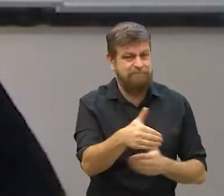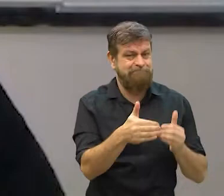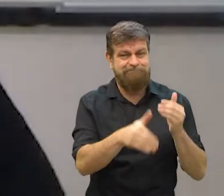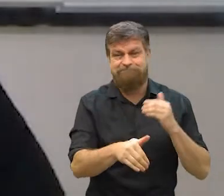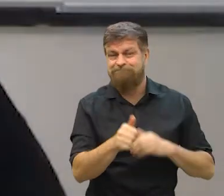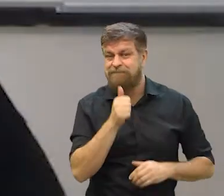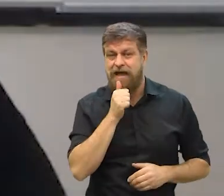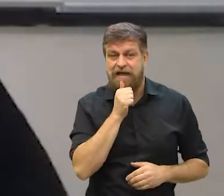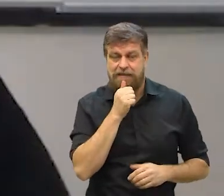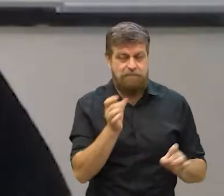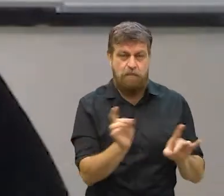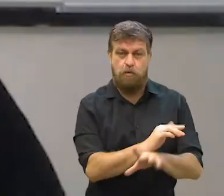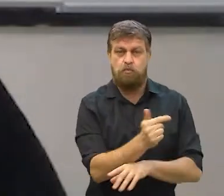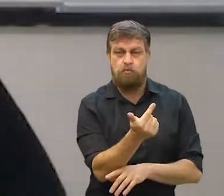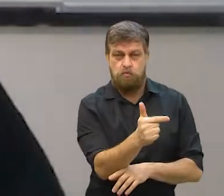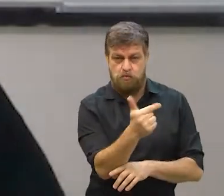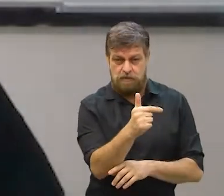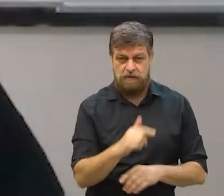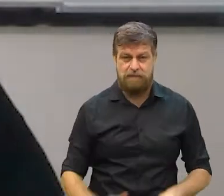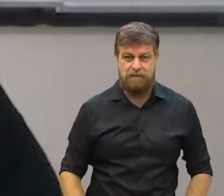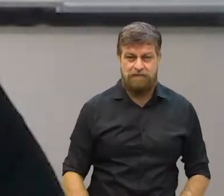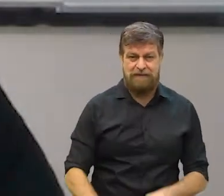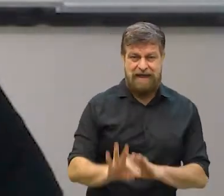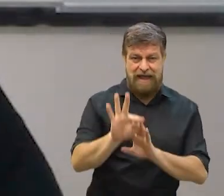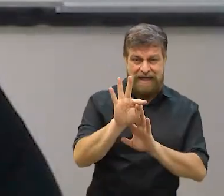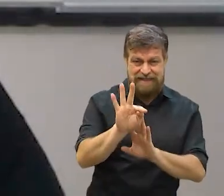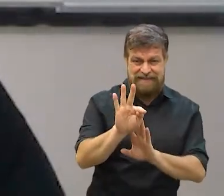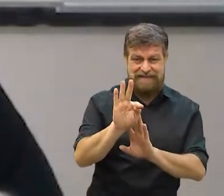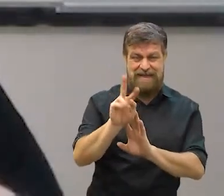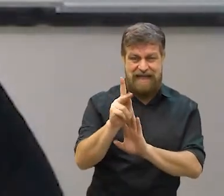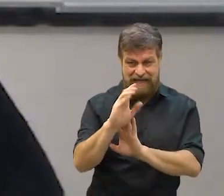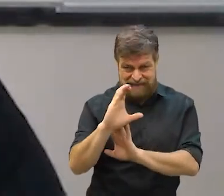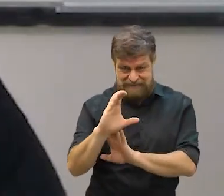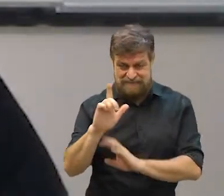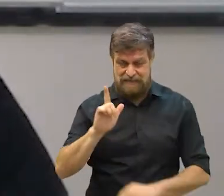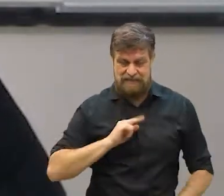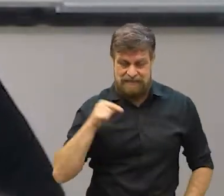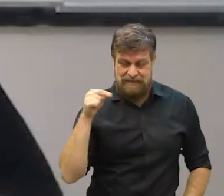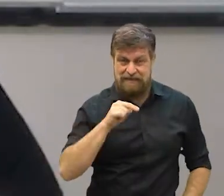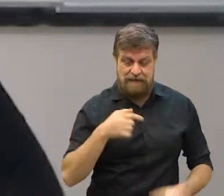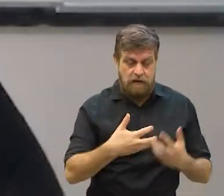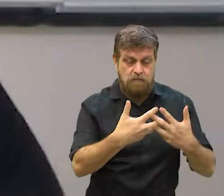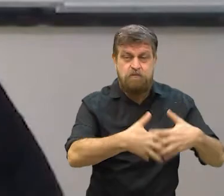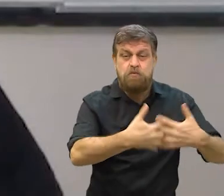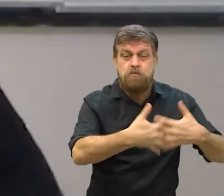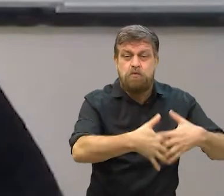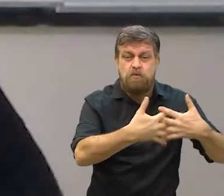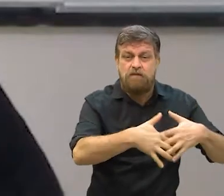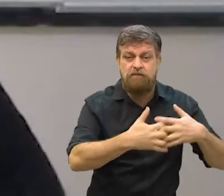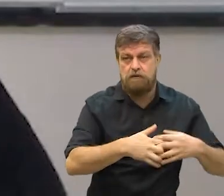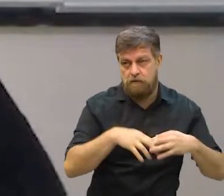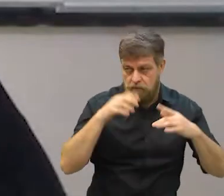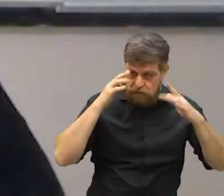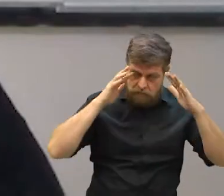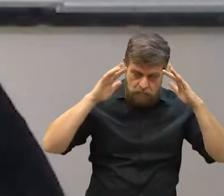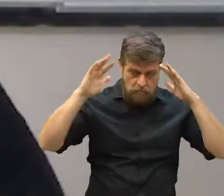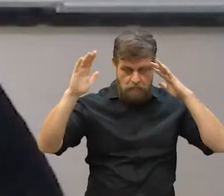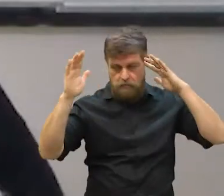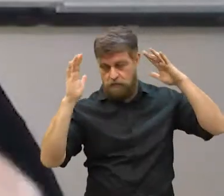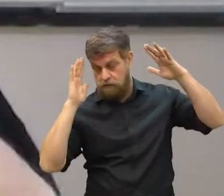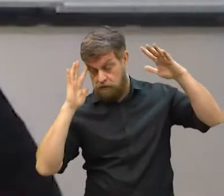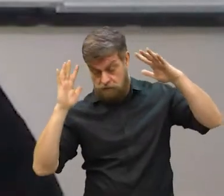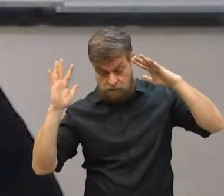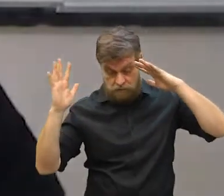O THC, ele é que dá os efeitos dislépticos que a gente fala. Então, alucinações